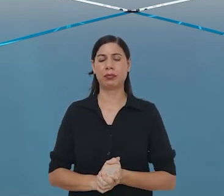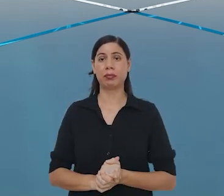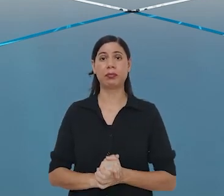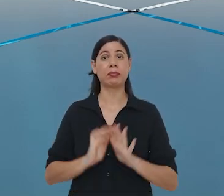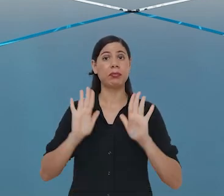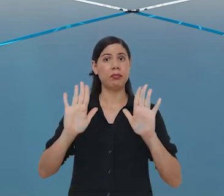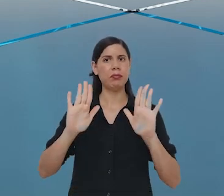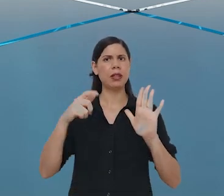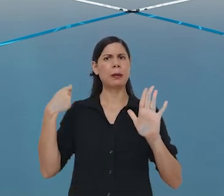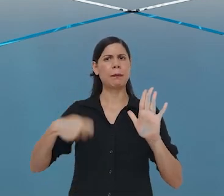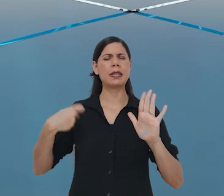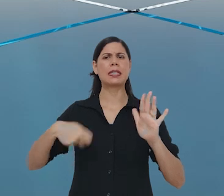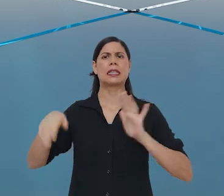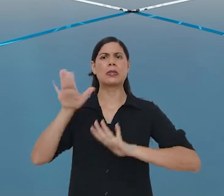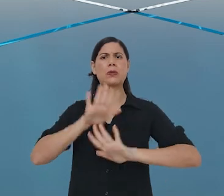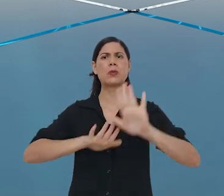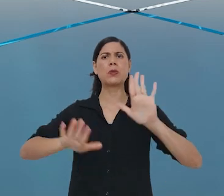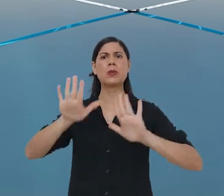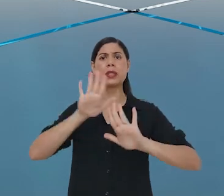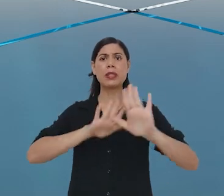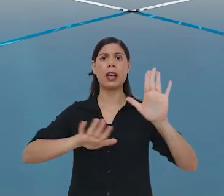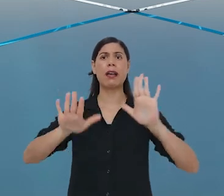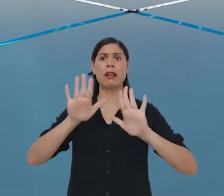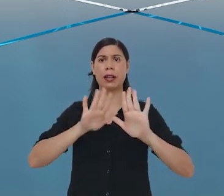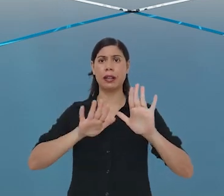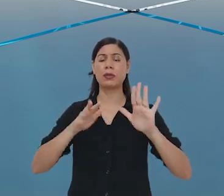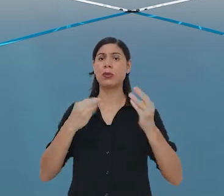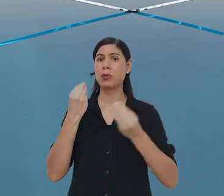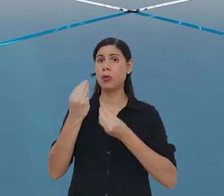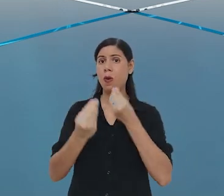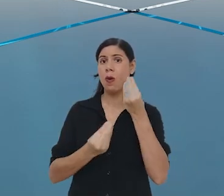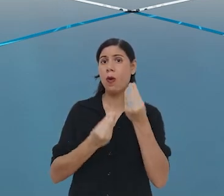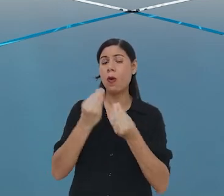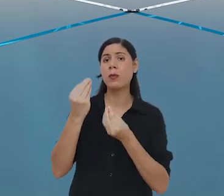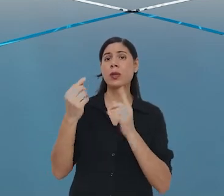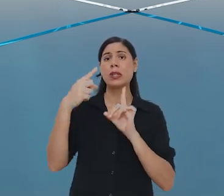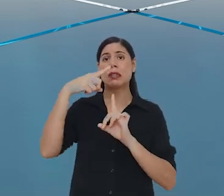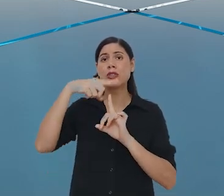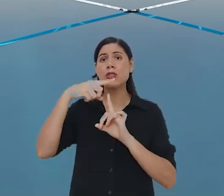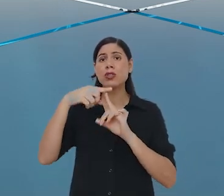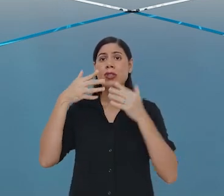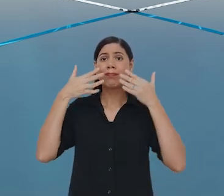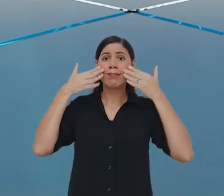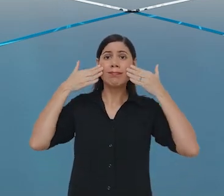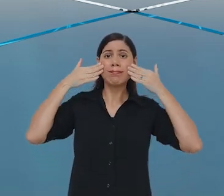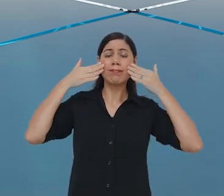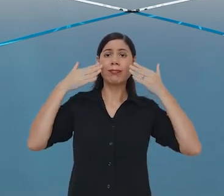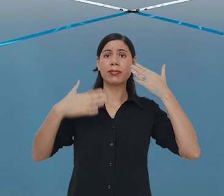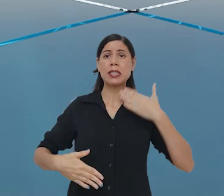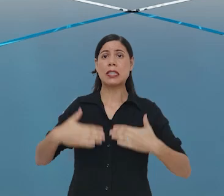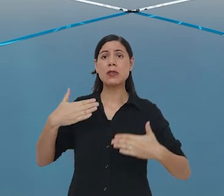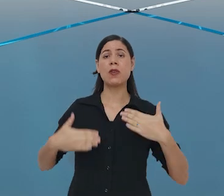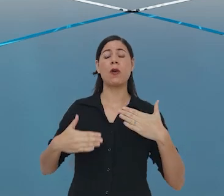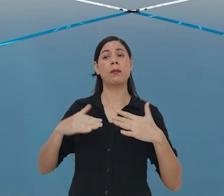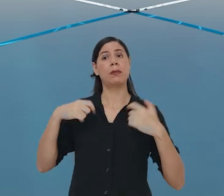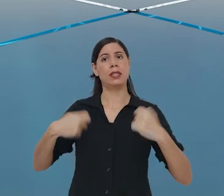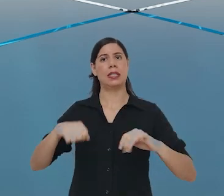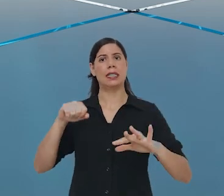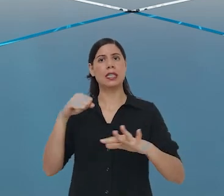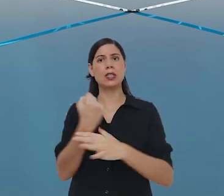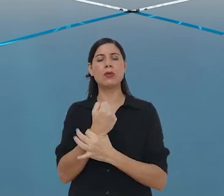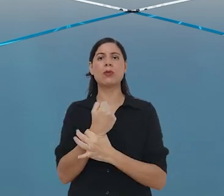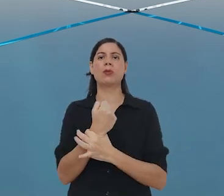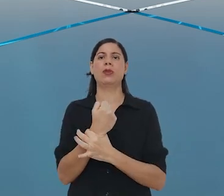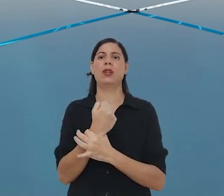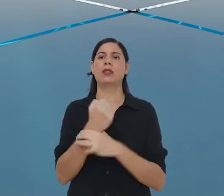intervenções estéticas. Mas temos que tomar cuidado com a banalização desses procedimentos, com o marketing se sobrepondo à